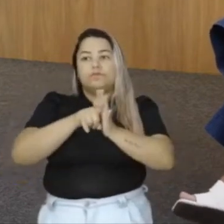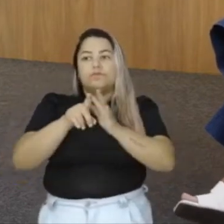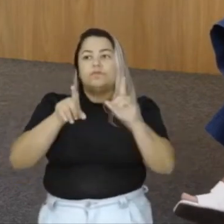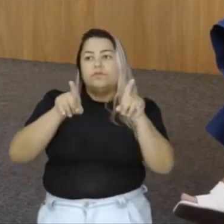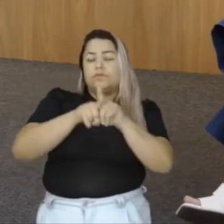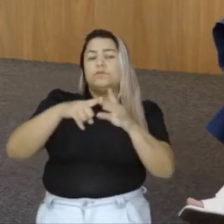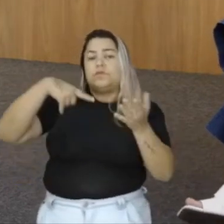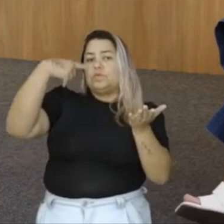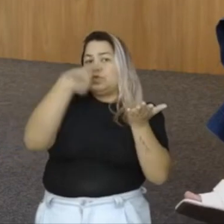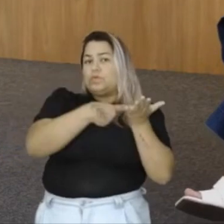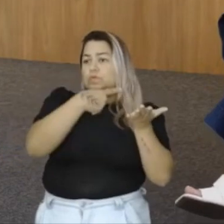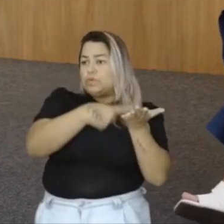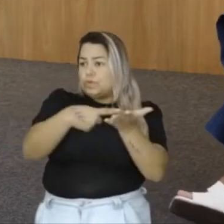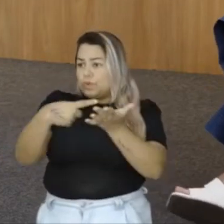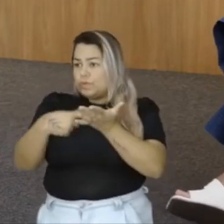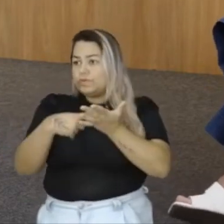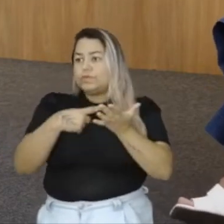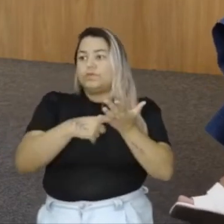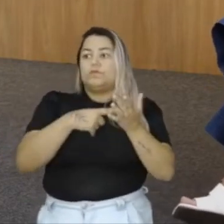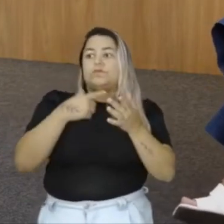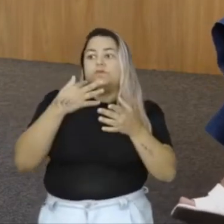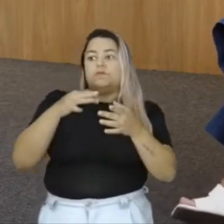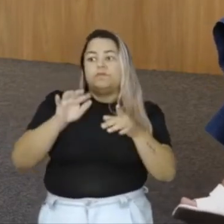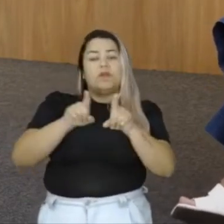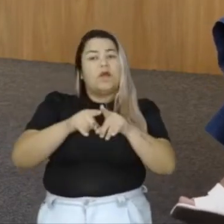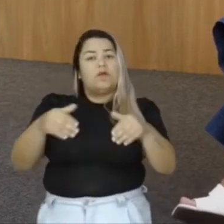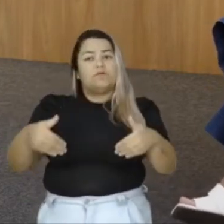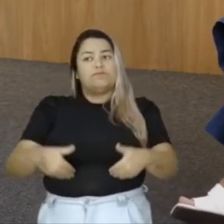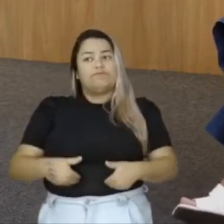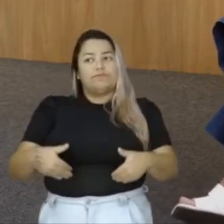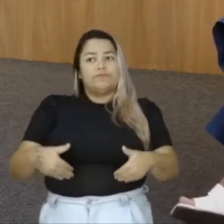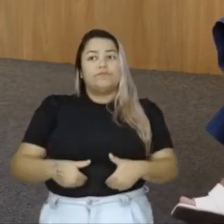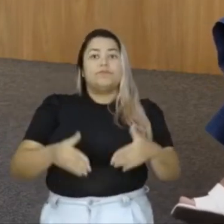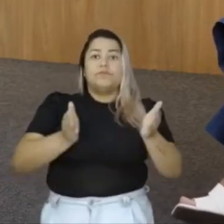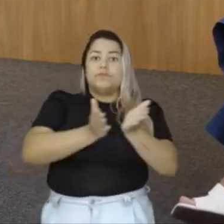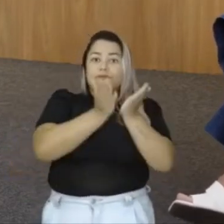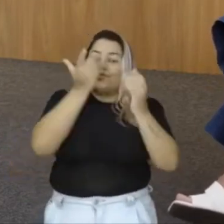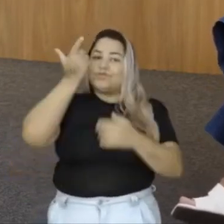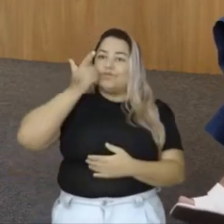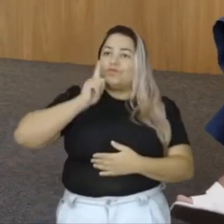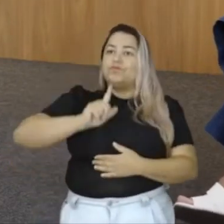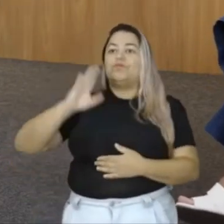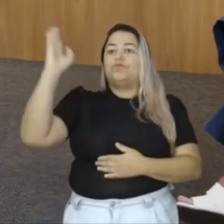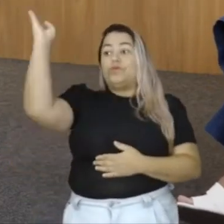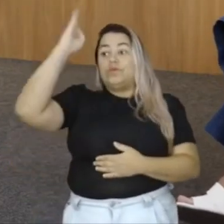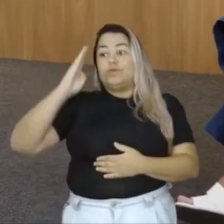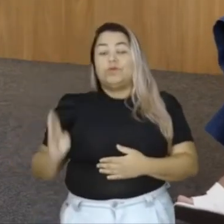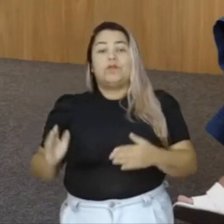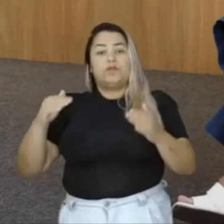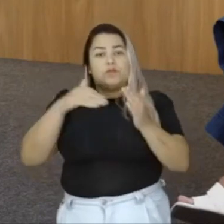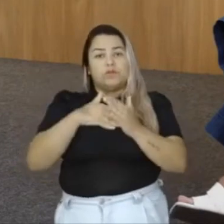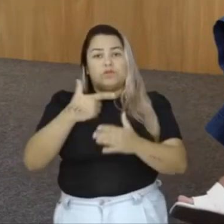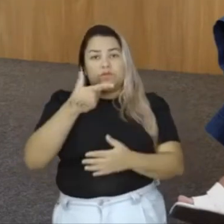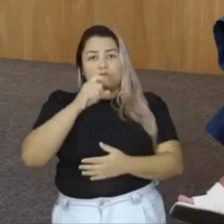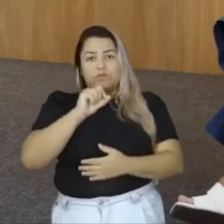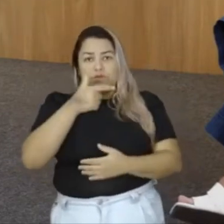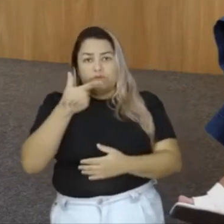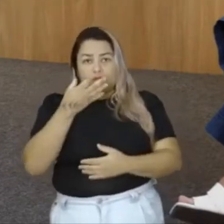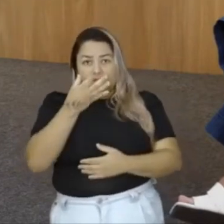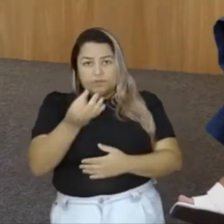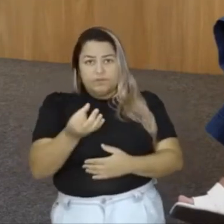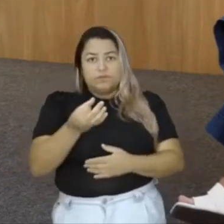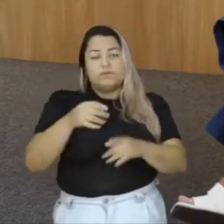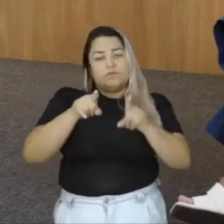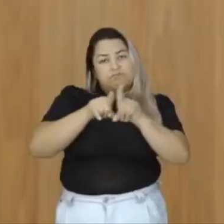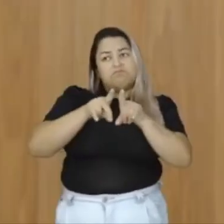desse compromisso do governo federal em erradicar a fome e a pobreza mais uma vez no Brasil até 2026. E esse